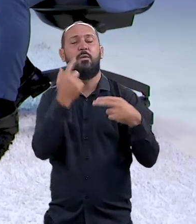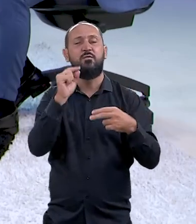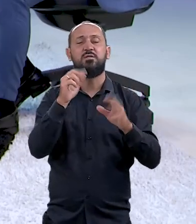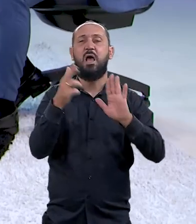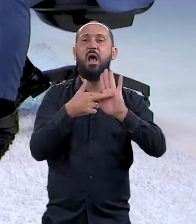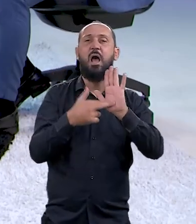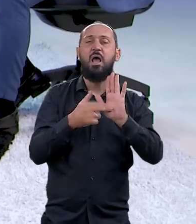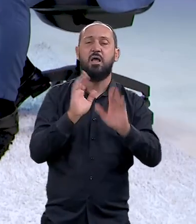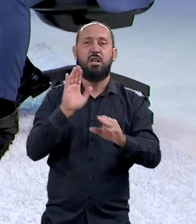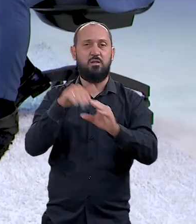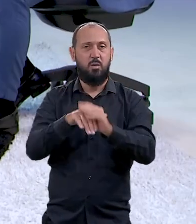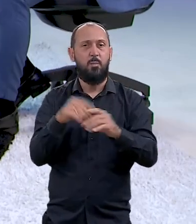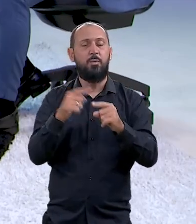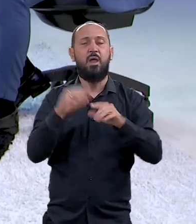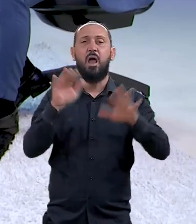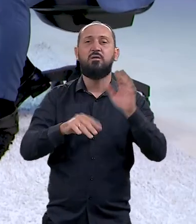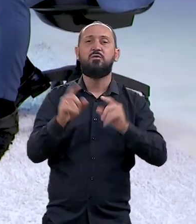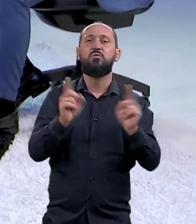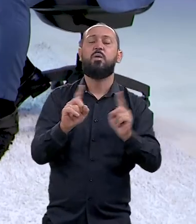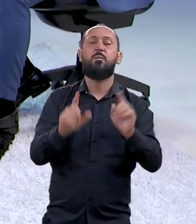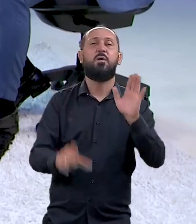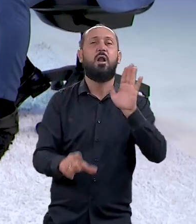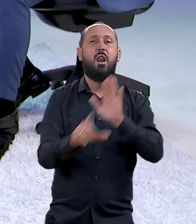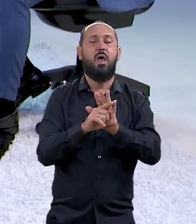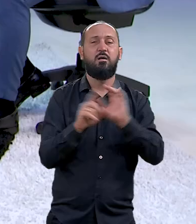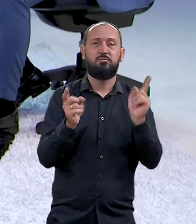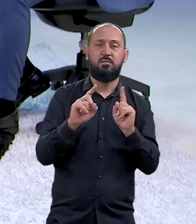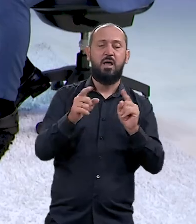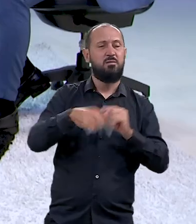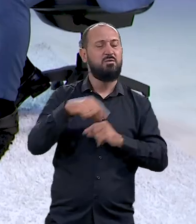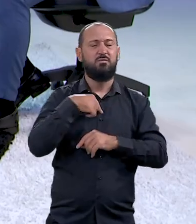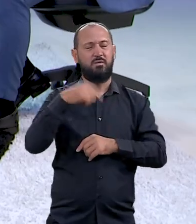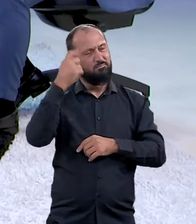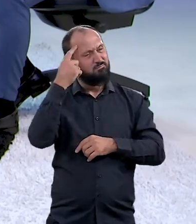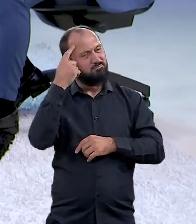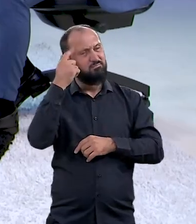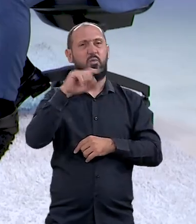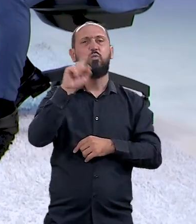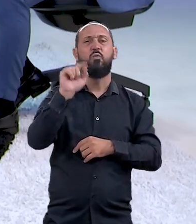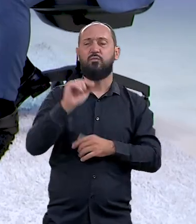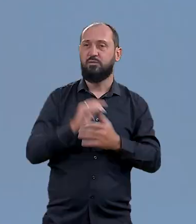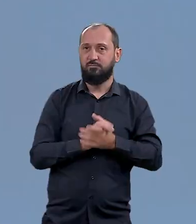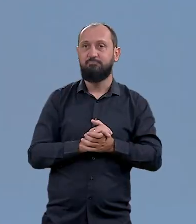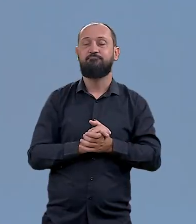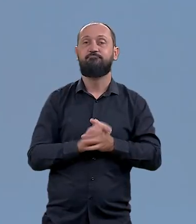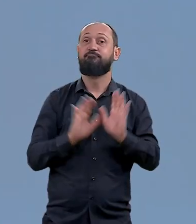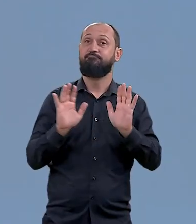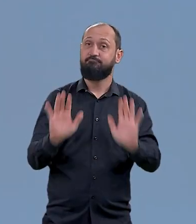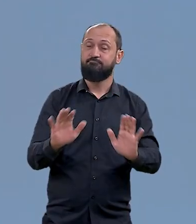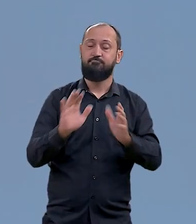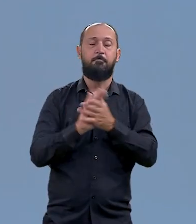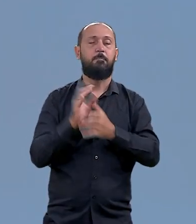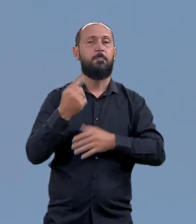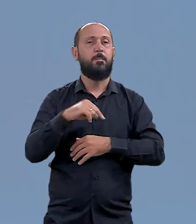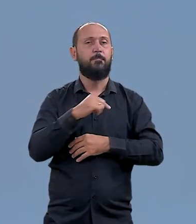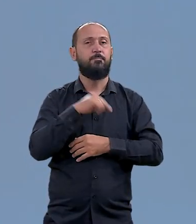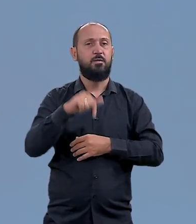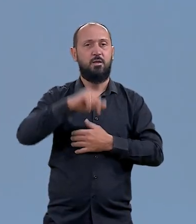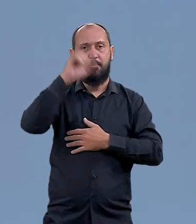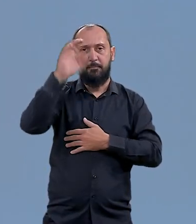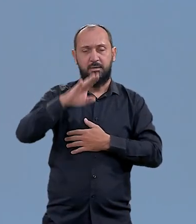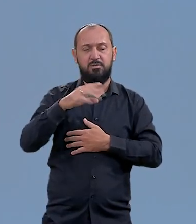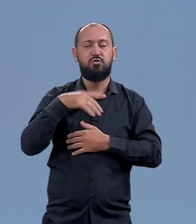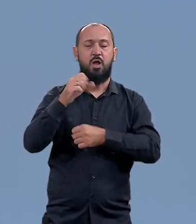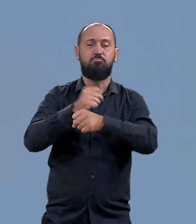eleitoral no sistema brasileiro. Além do TRE, quem mais tem a competência para ditar as normas